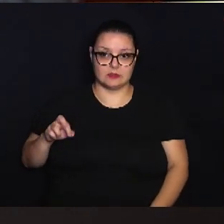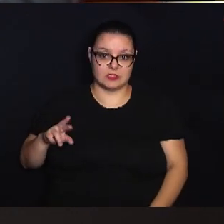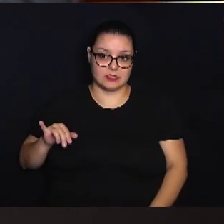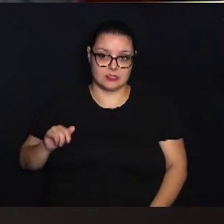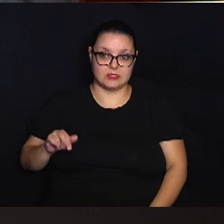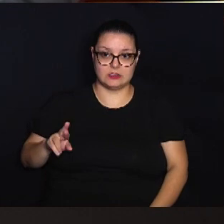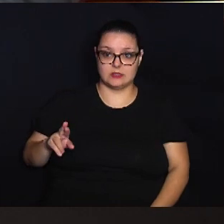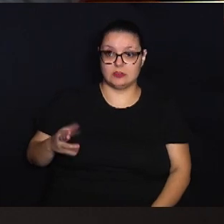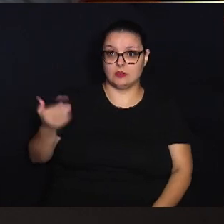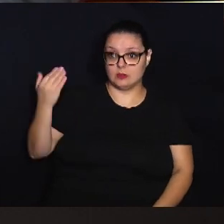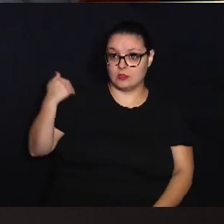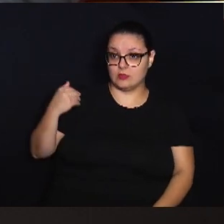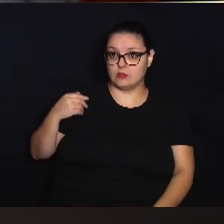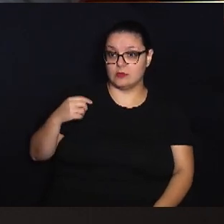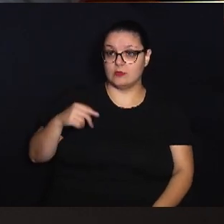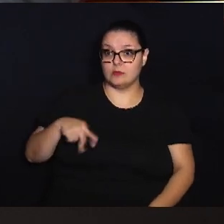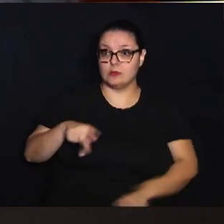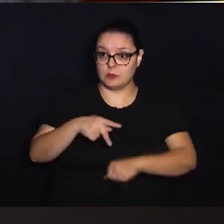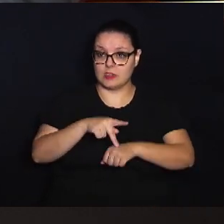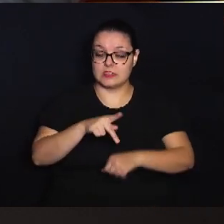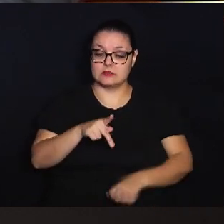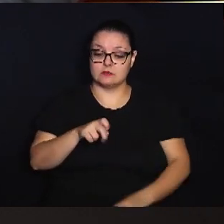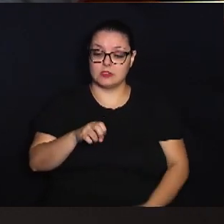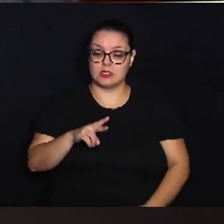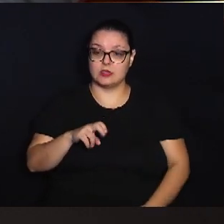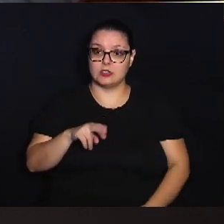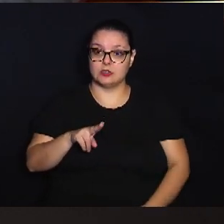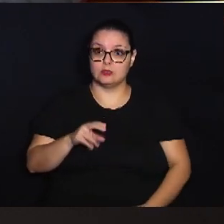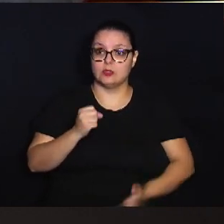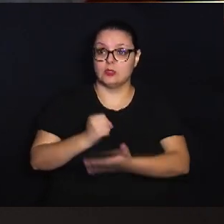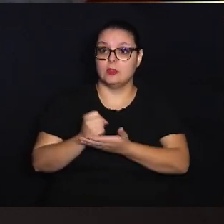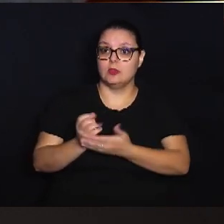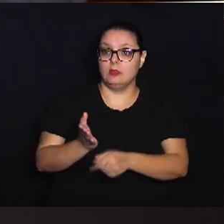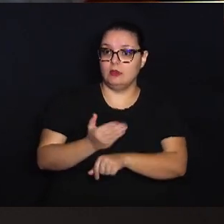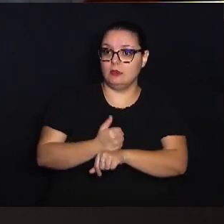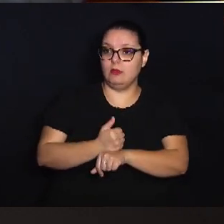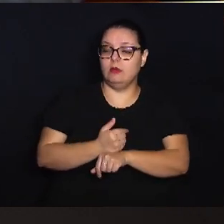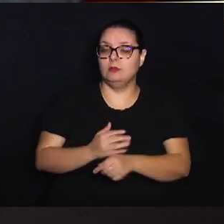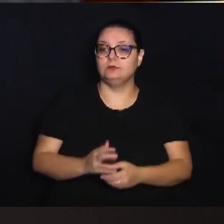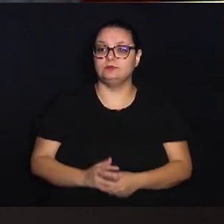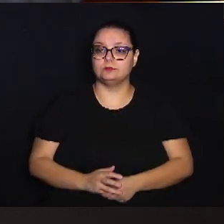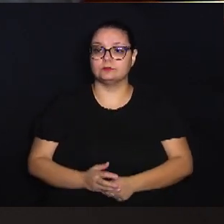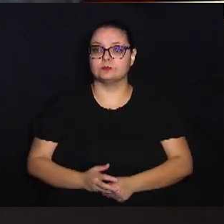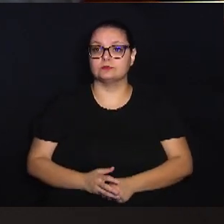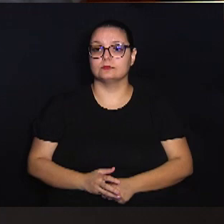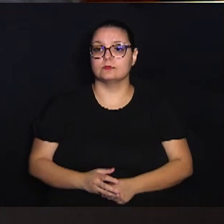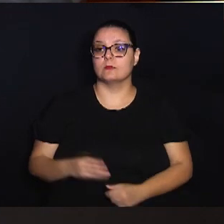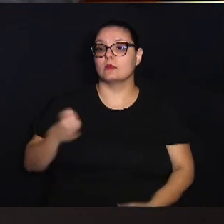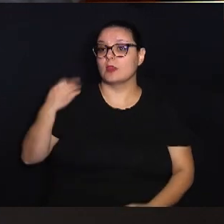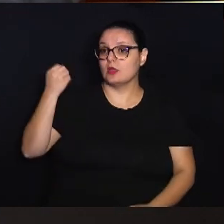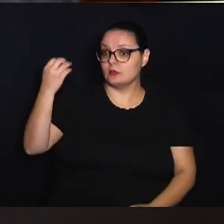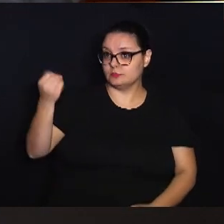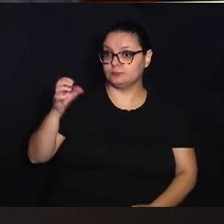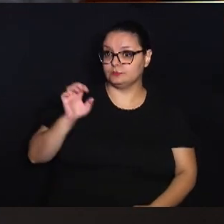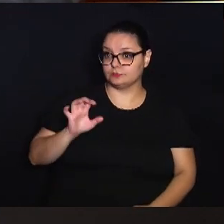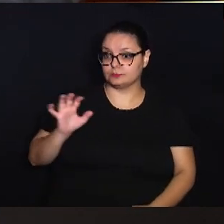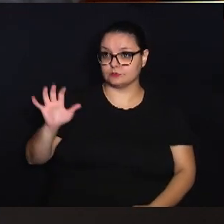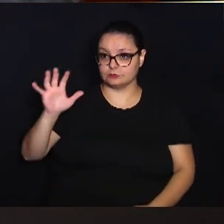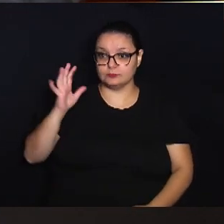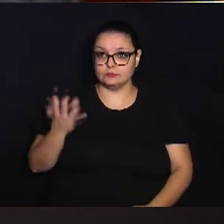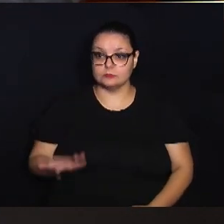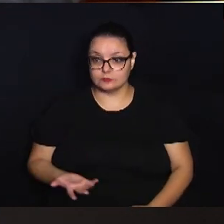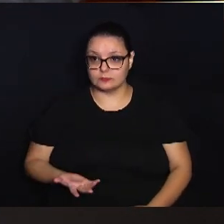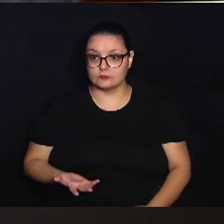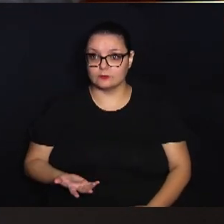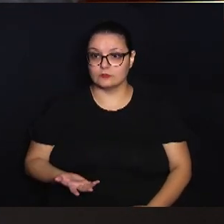vai, por exemplo, eu fui há um tempo atrás para o Peru e eu contratei antes, previamente, os passeios no Peru.